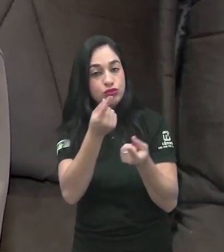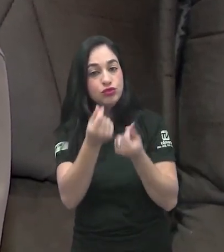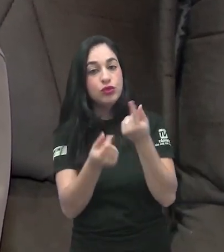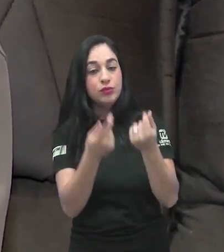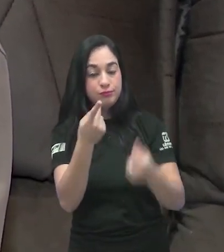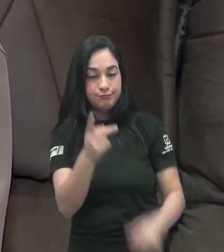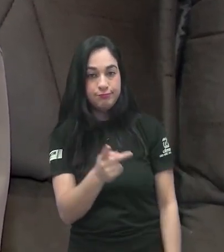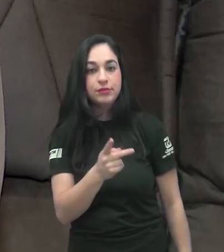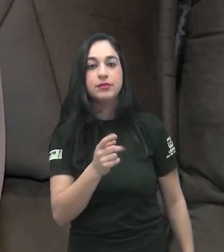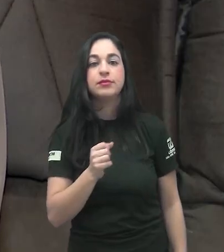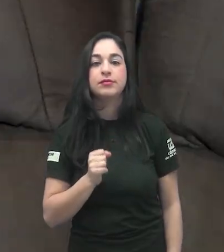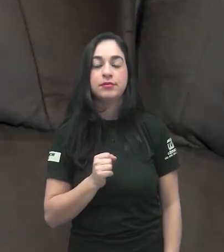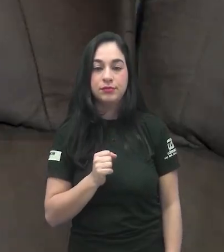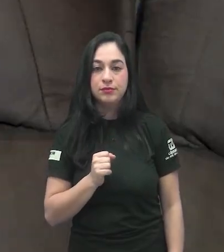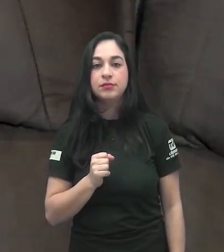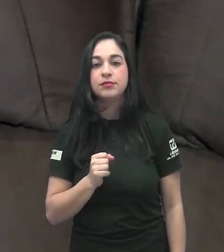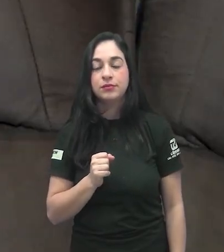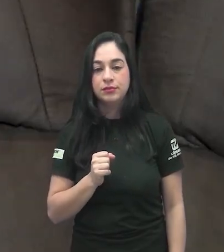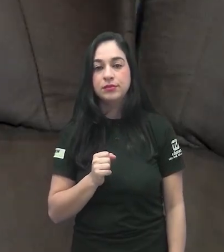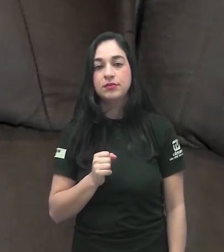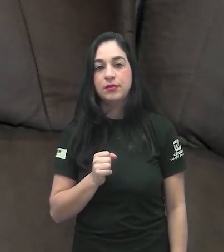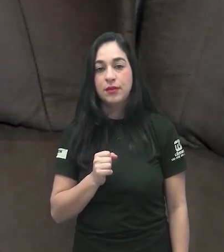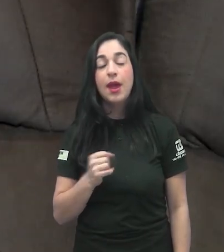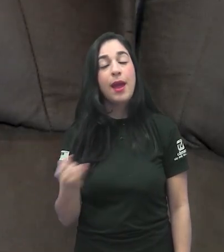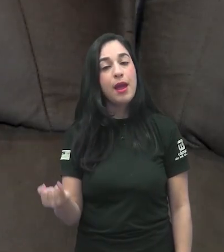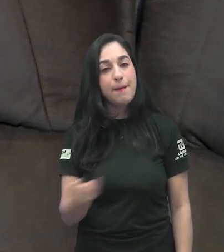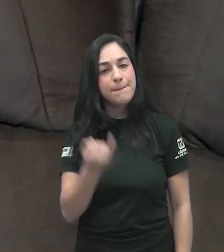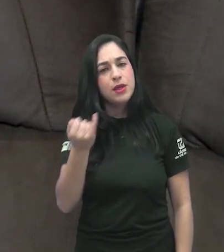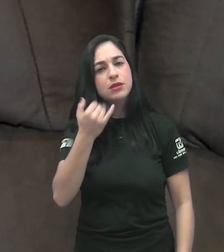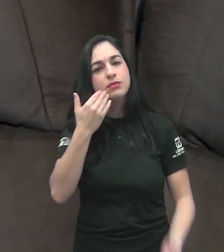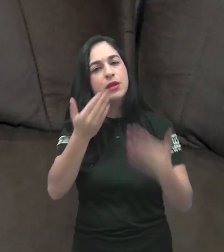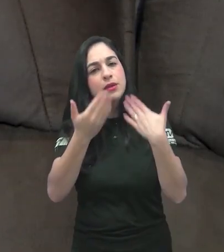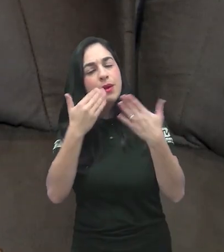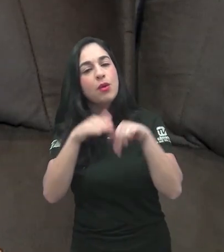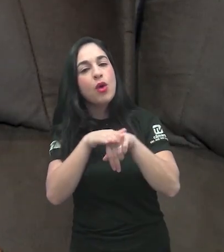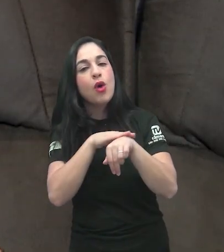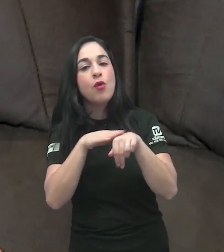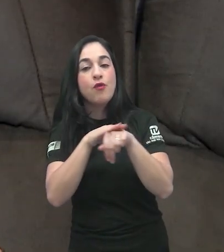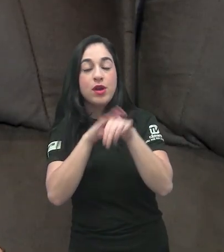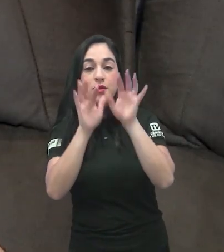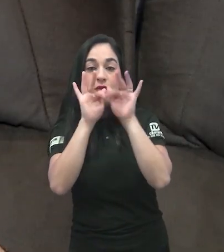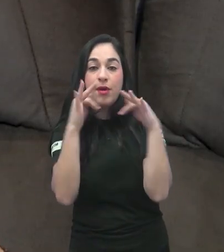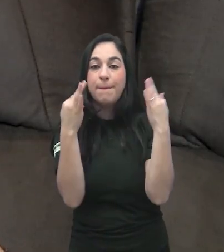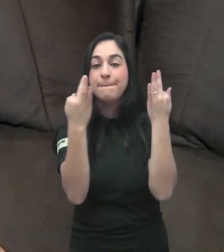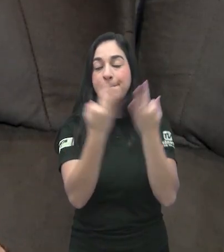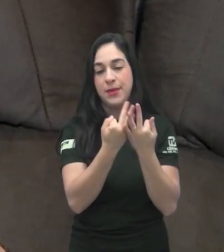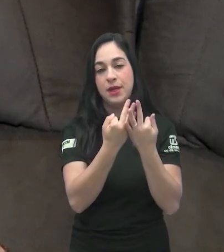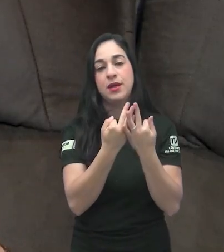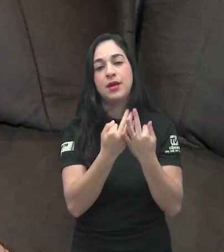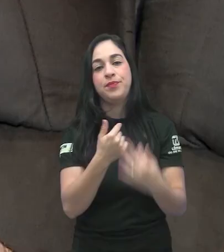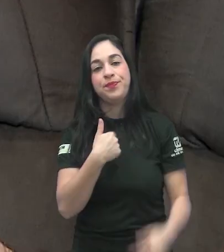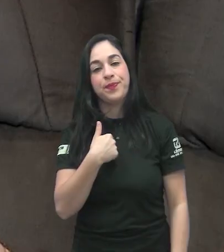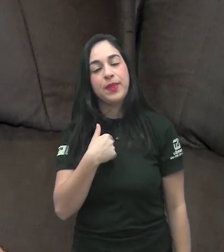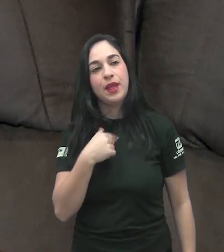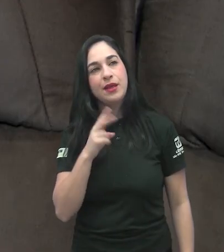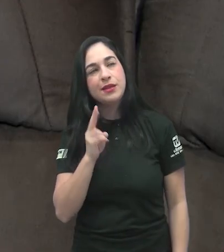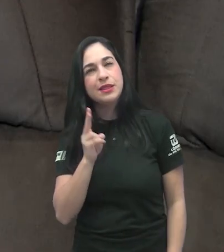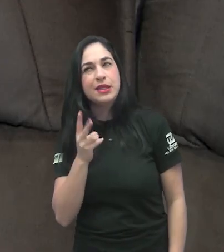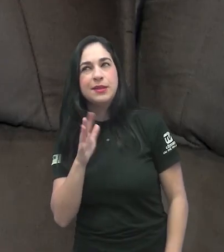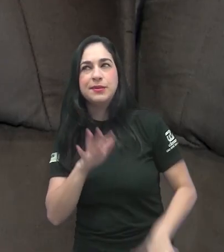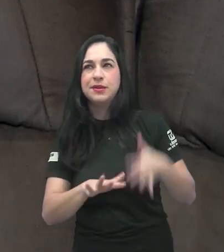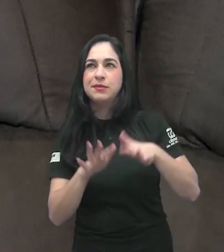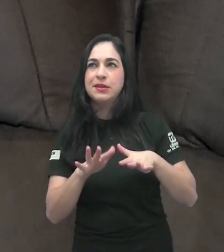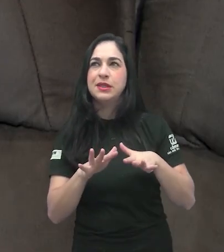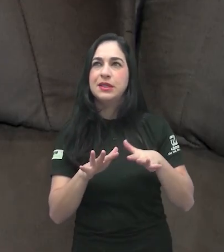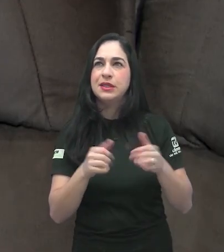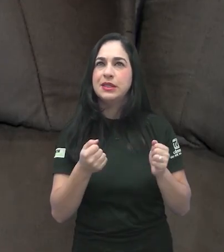os recursos públicos. Eu acho que é muito importante essa conversa familiar. Eu sempre procurei, a